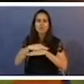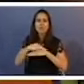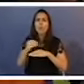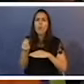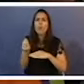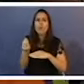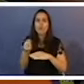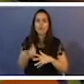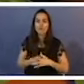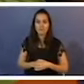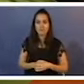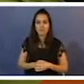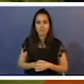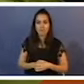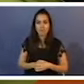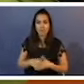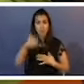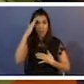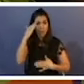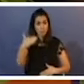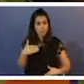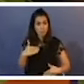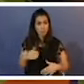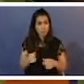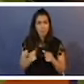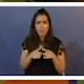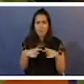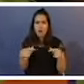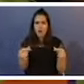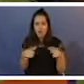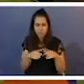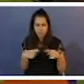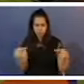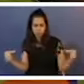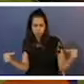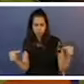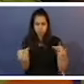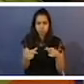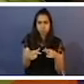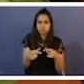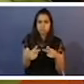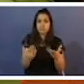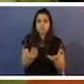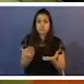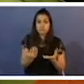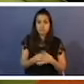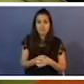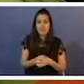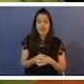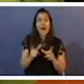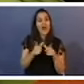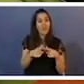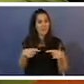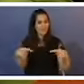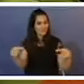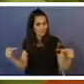ver formato do corpo dá para ver como é que é o formato ele é